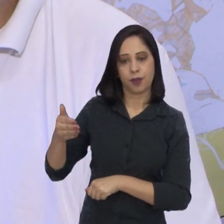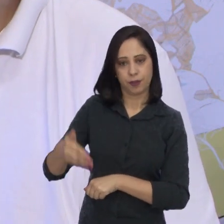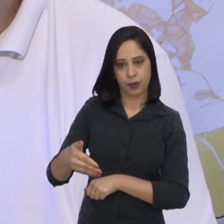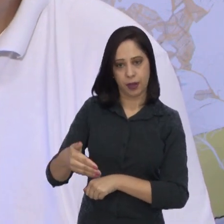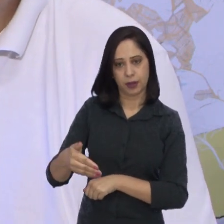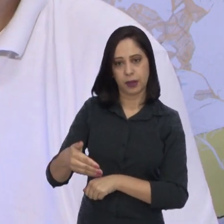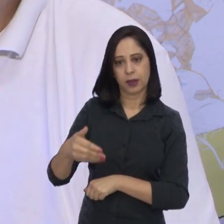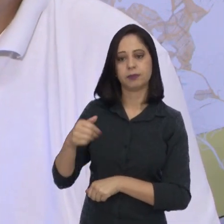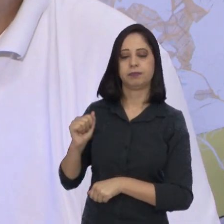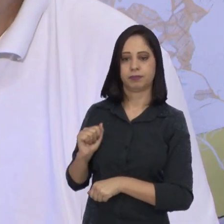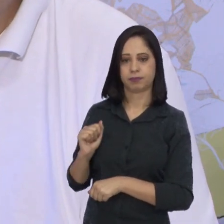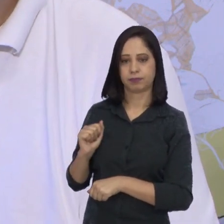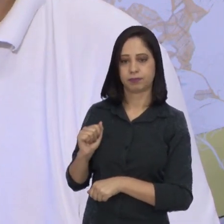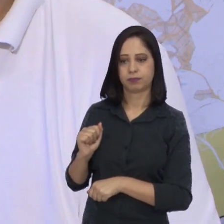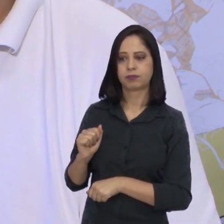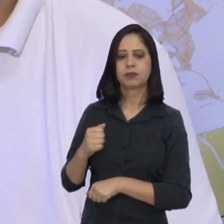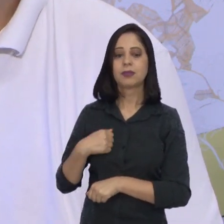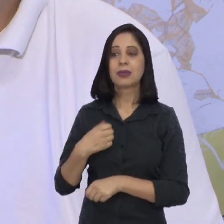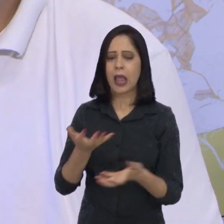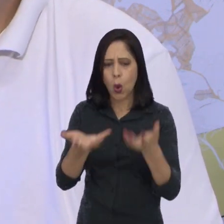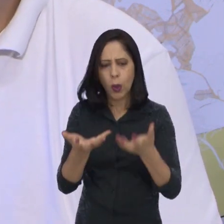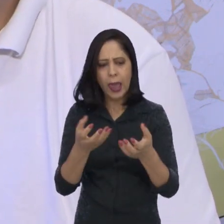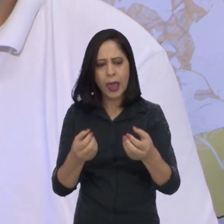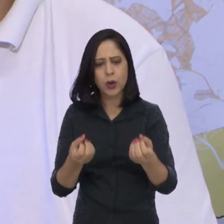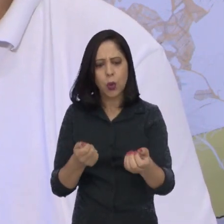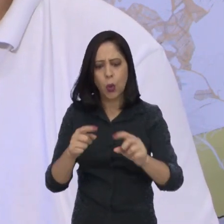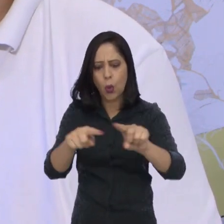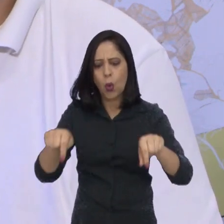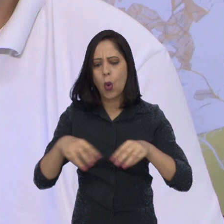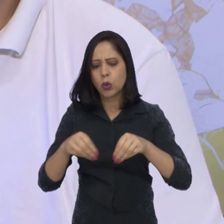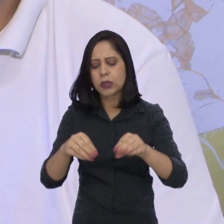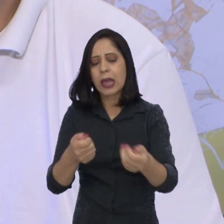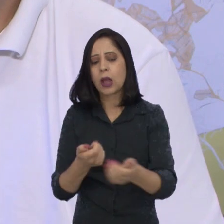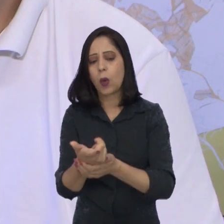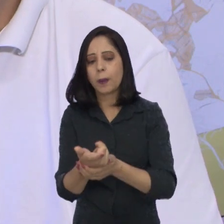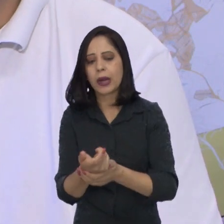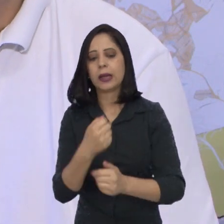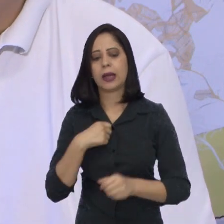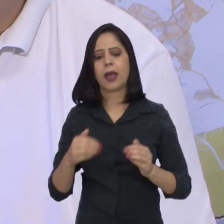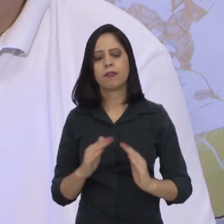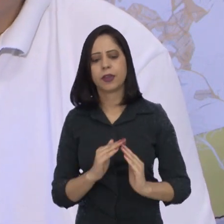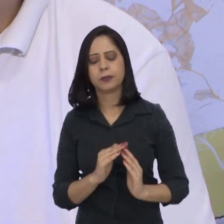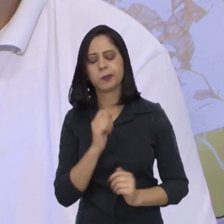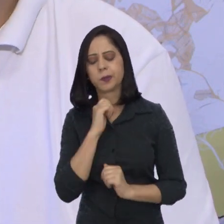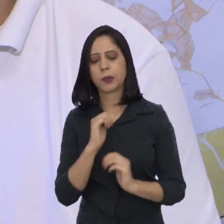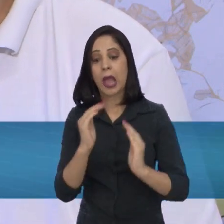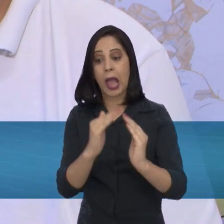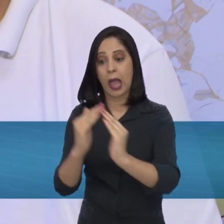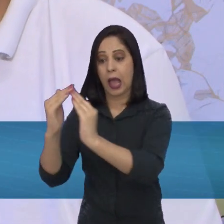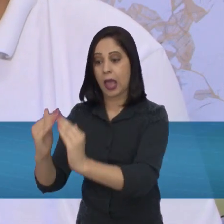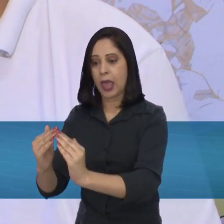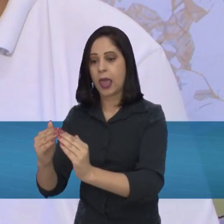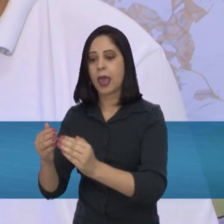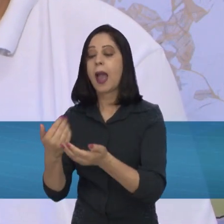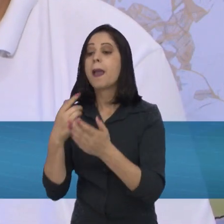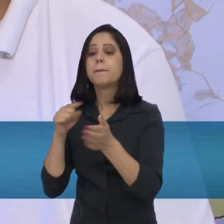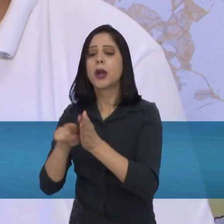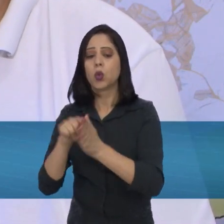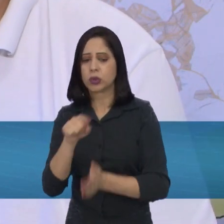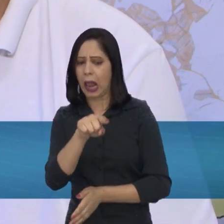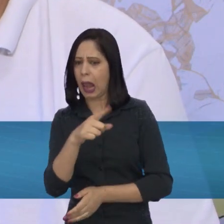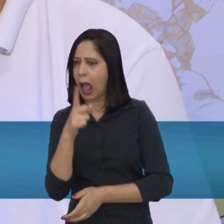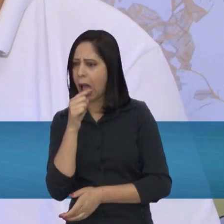onde você está pretendendo comprar esse imóvel, converse com os vizinhos, veja se tem água, se tem luz, se